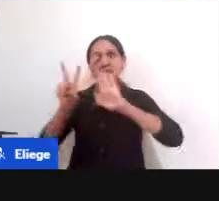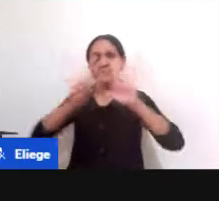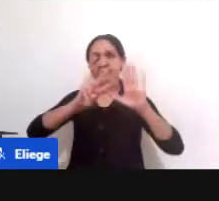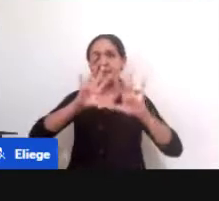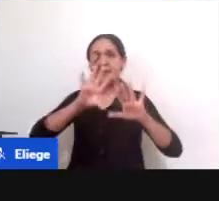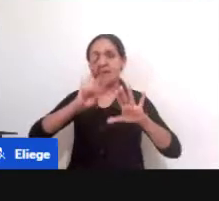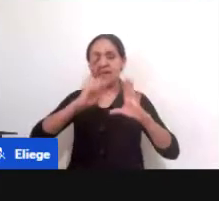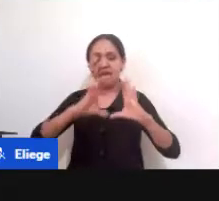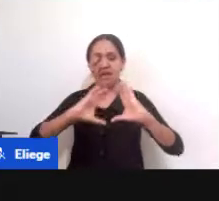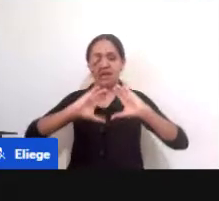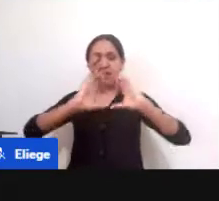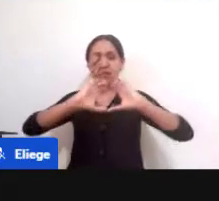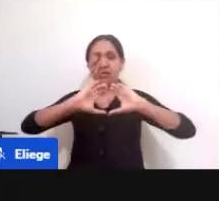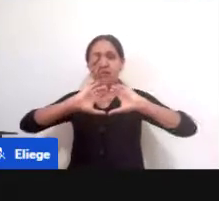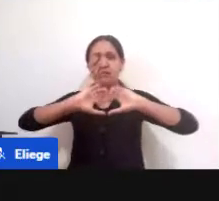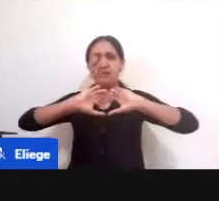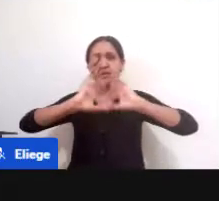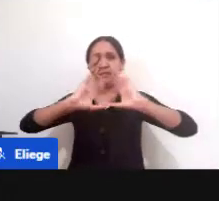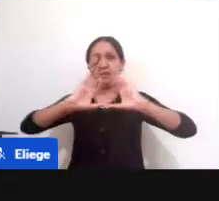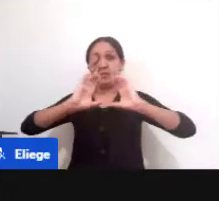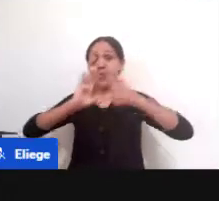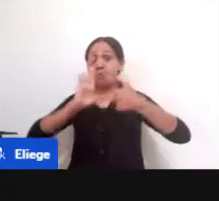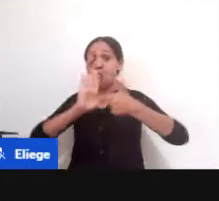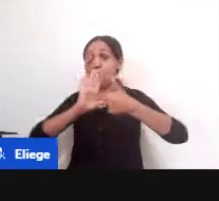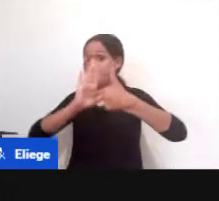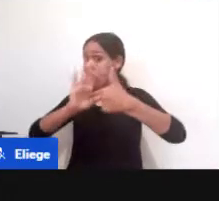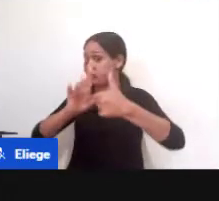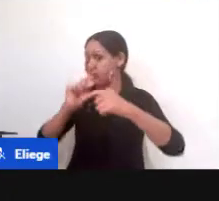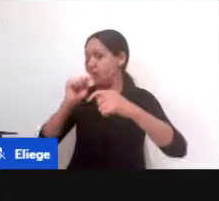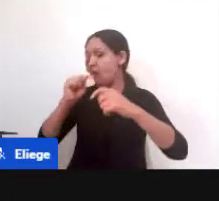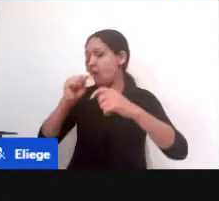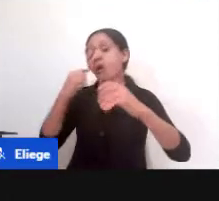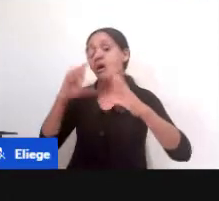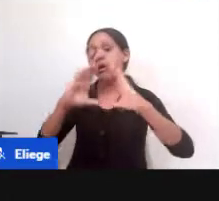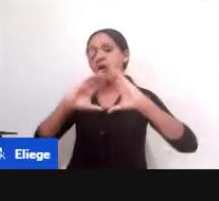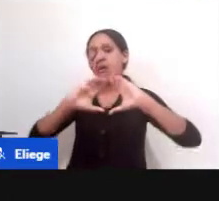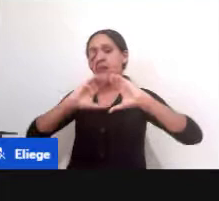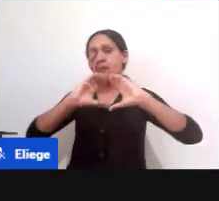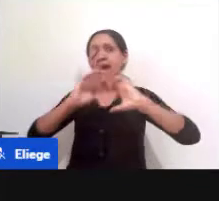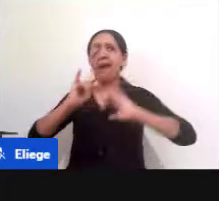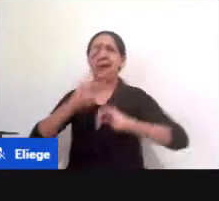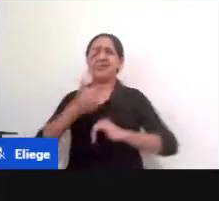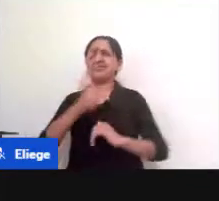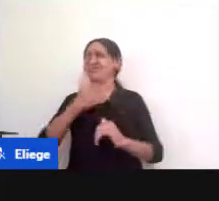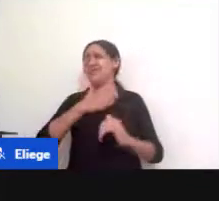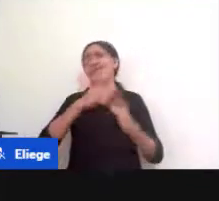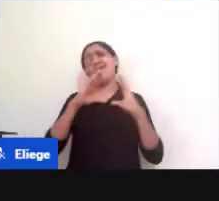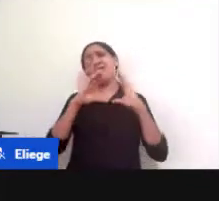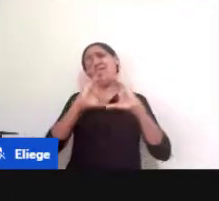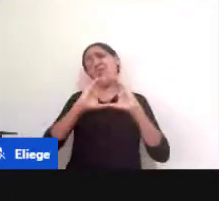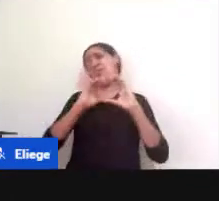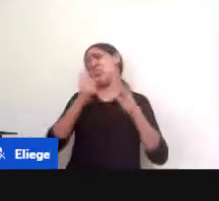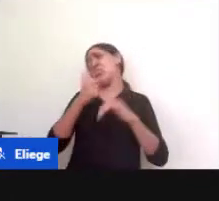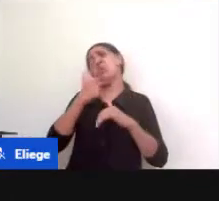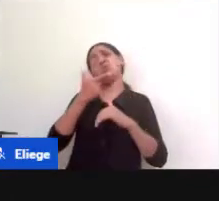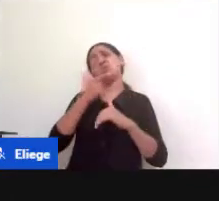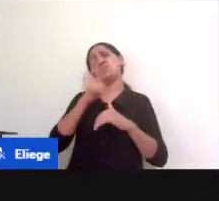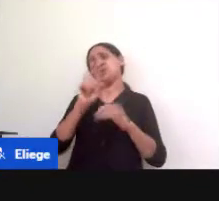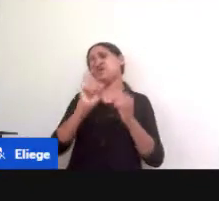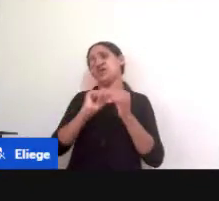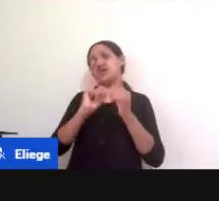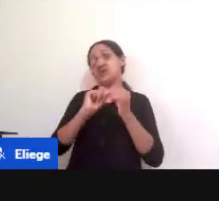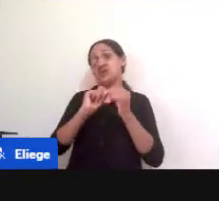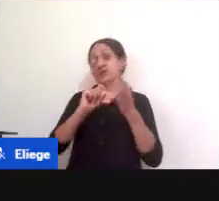arremessar. Eu pego a bola, já mostro para ele, ó, pega a bola, ah, professor, eu não tenho bola. Ah, professor, eu não consigo fazer. Ah, professor... Vai ter um monte de